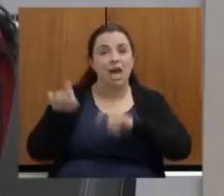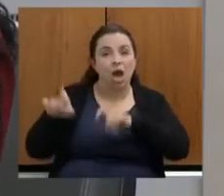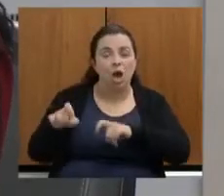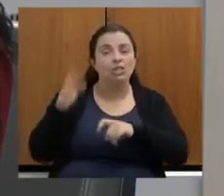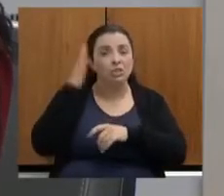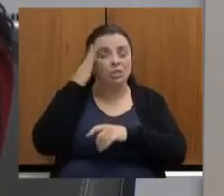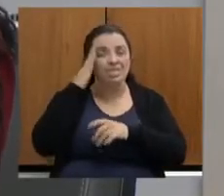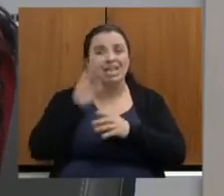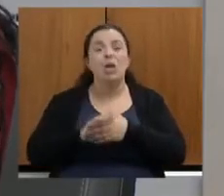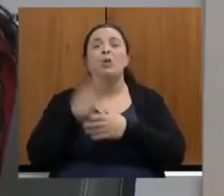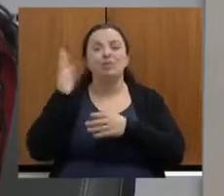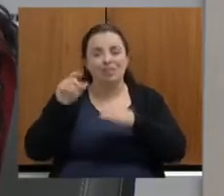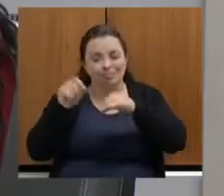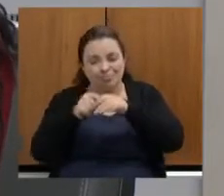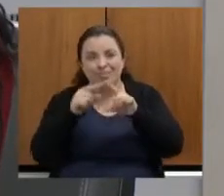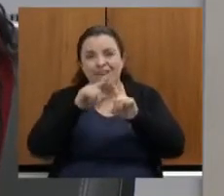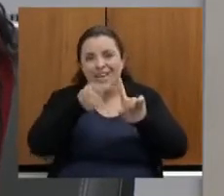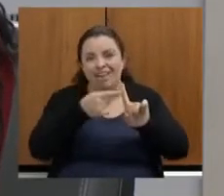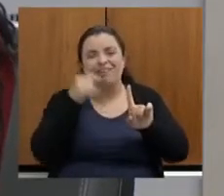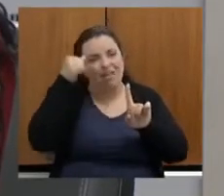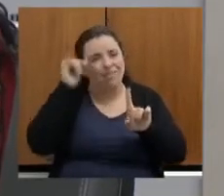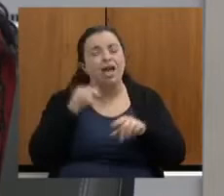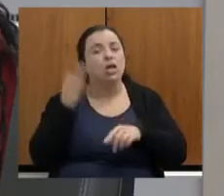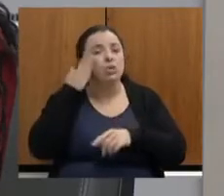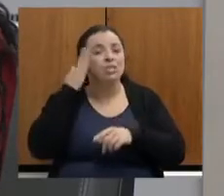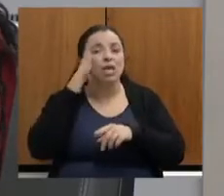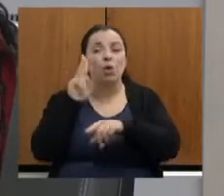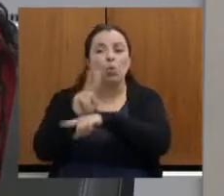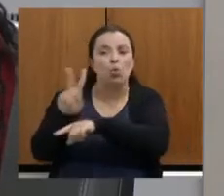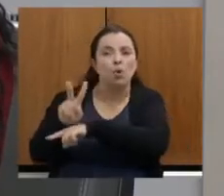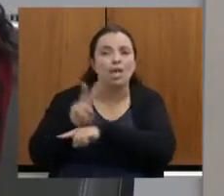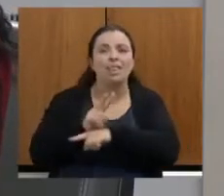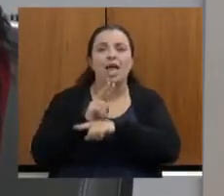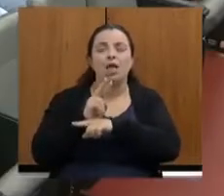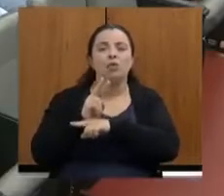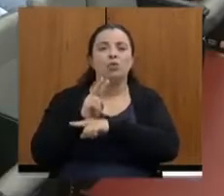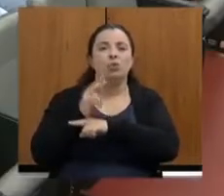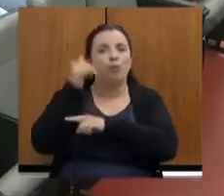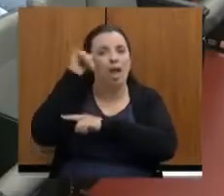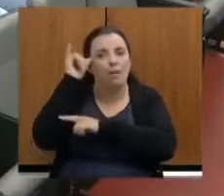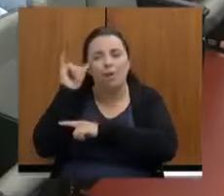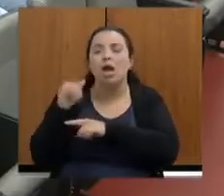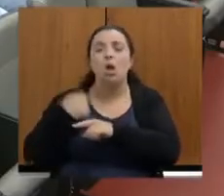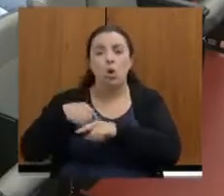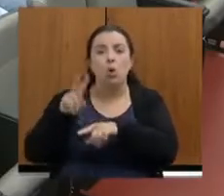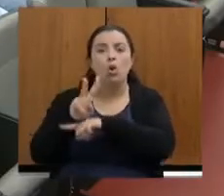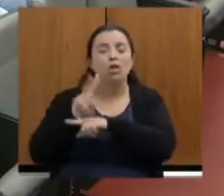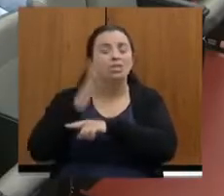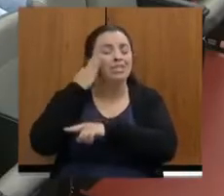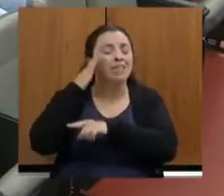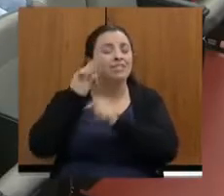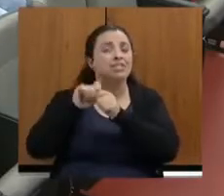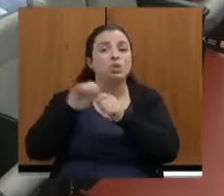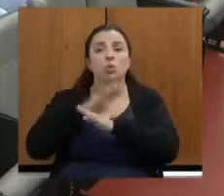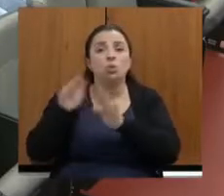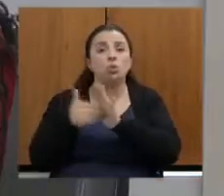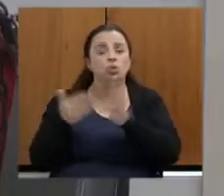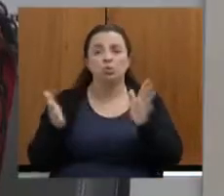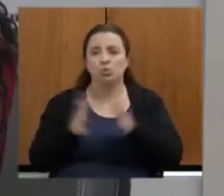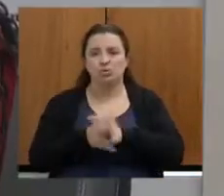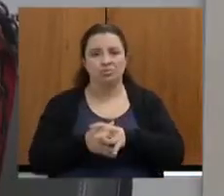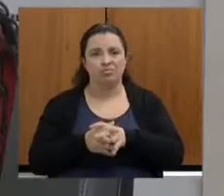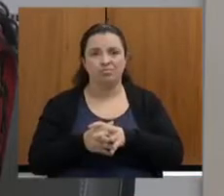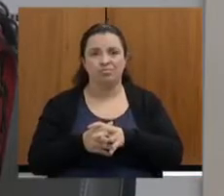da minhas vacas você cuidar do rebanho eu sei fazer tudo e o Oi e o mais doloroso